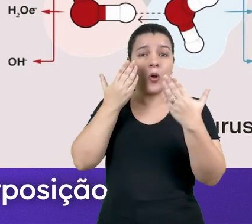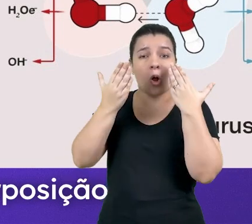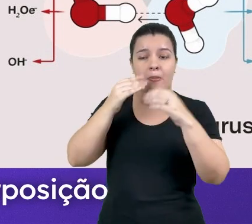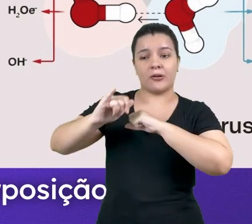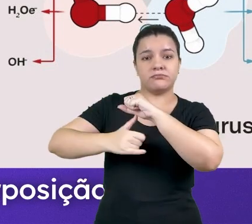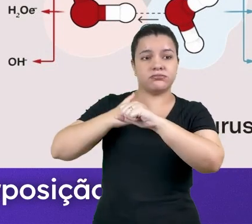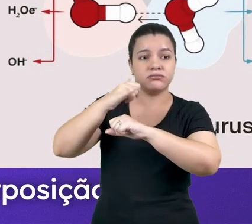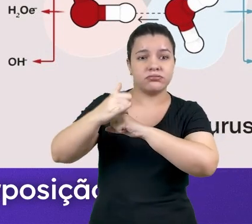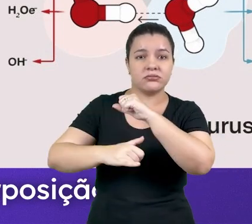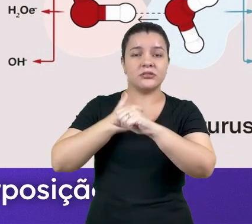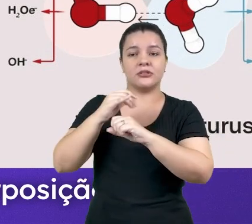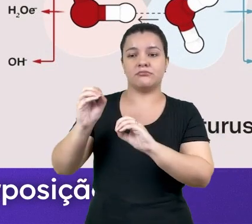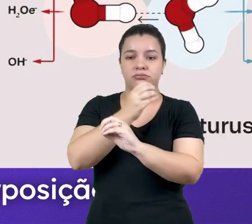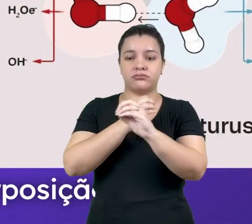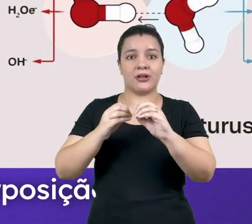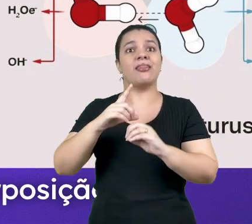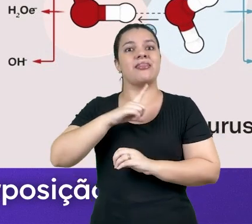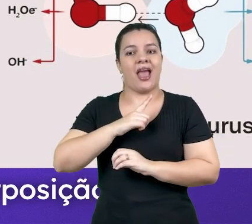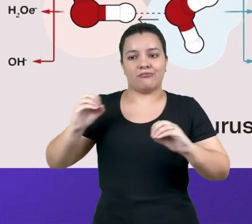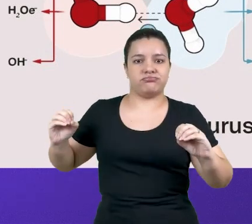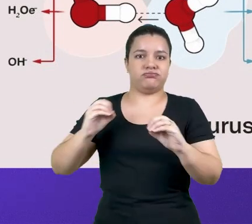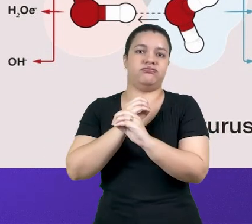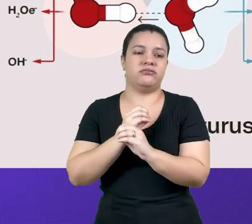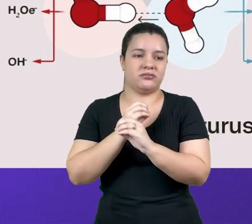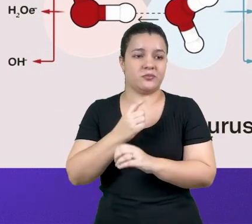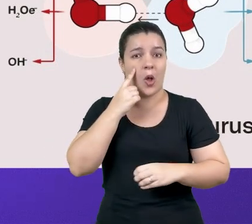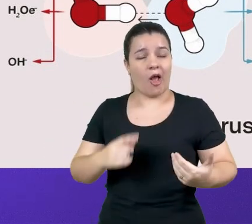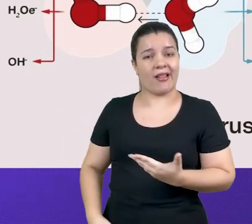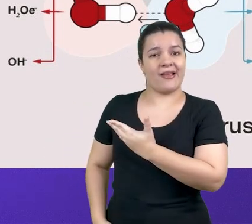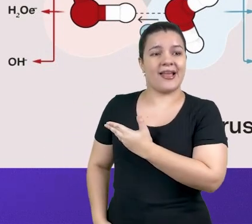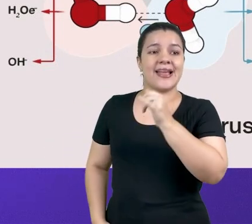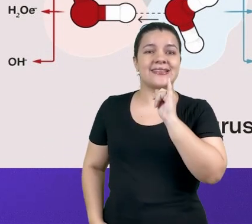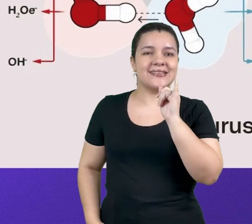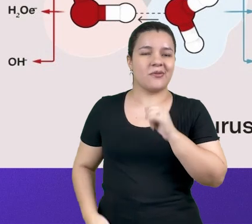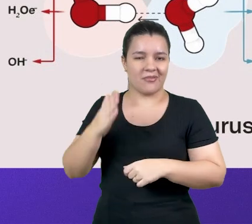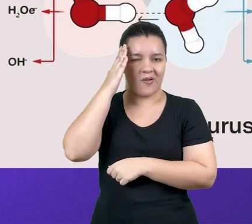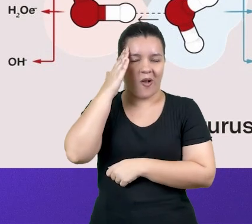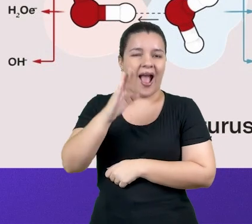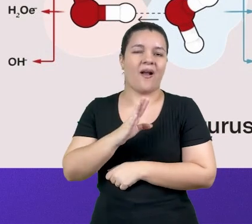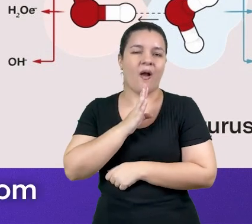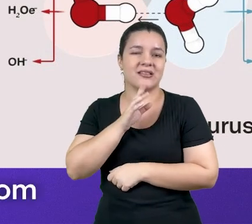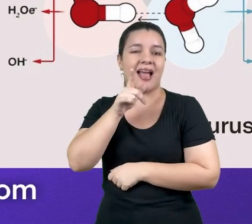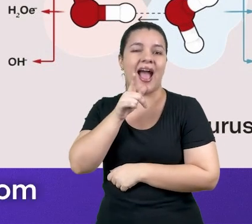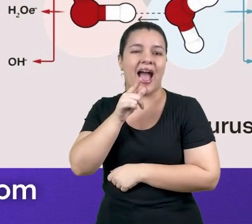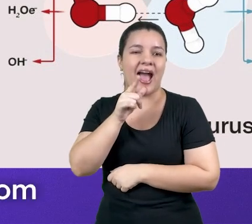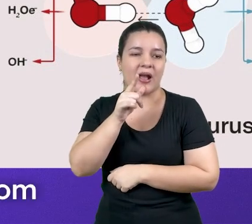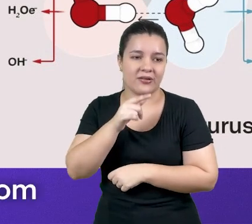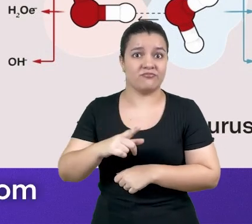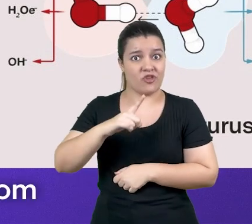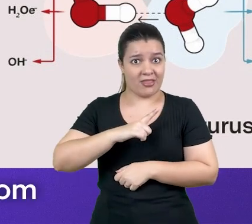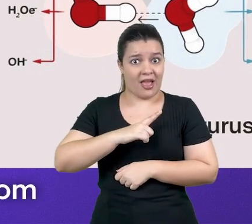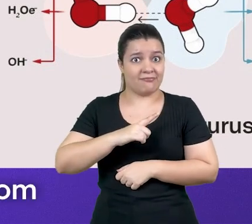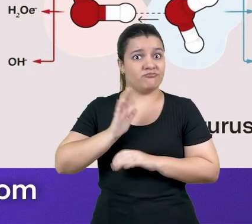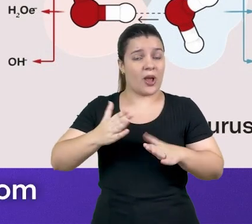moléculas elas se encontram no estado de superposição. Aqui a gente tem um exemplo bem simples da molécula da água, em que já